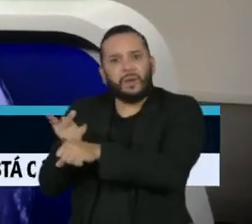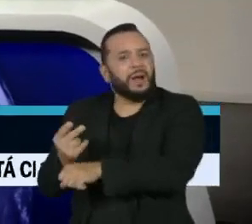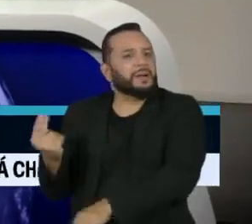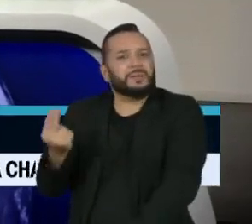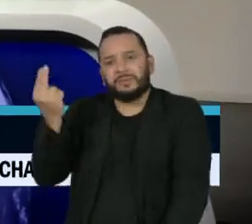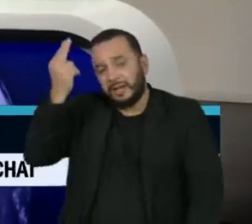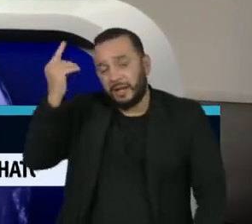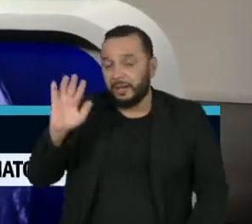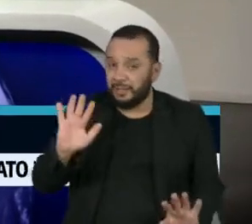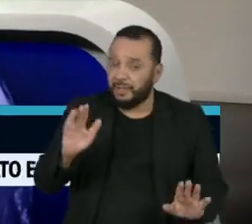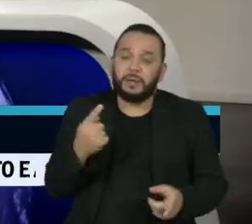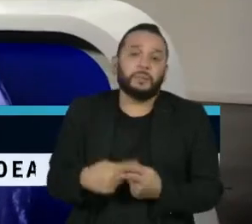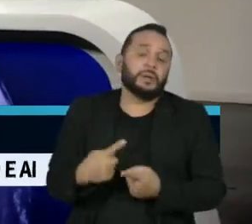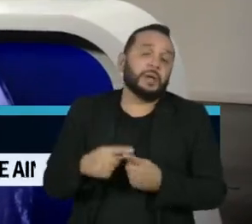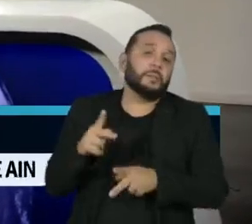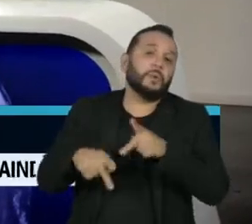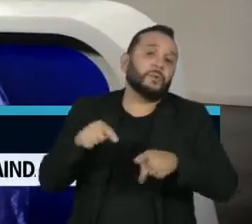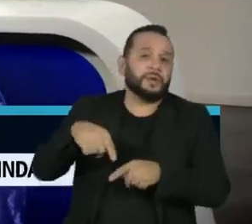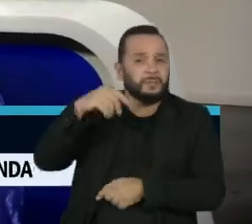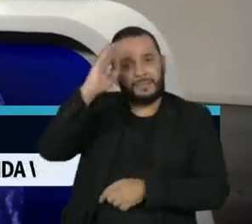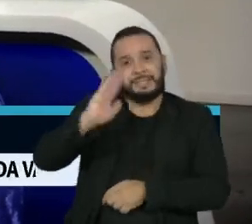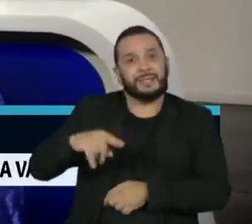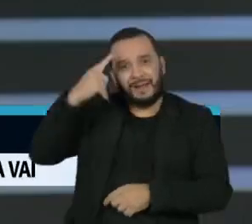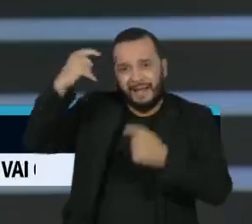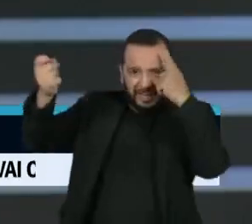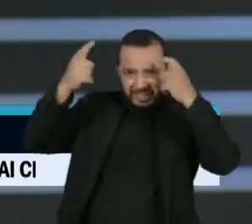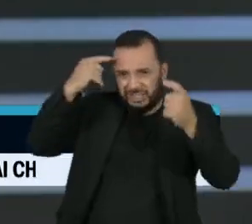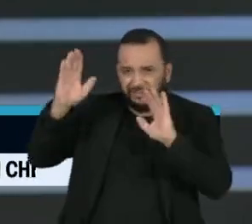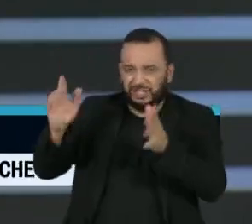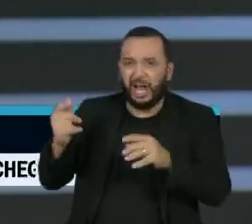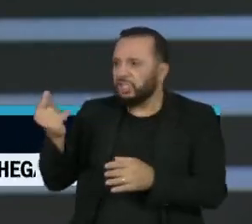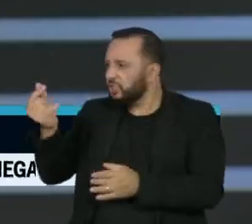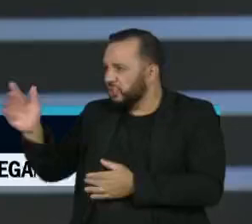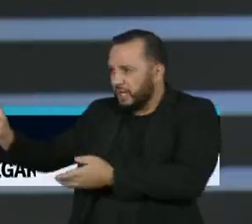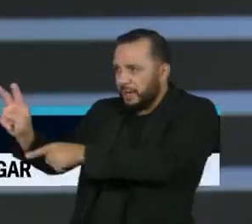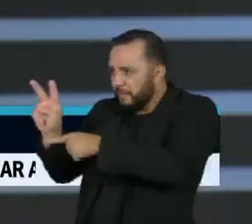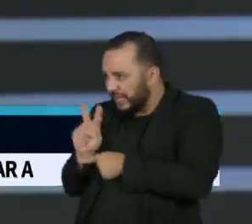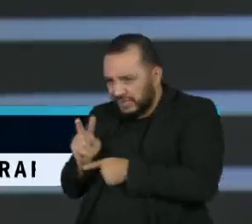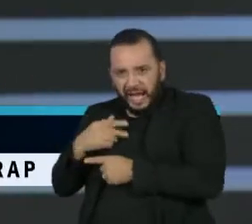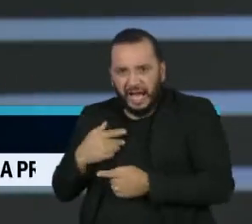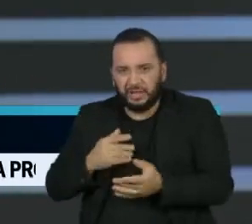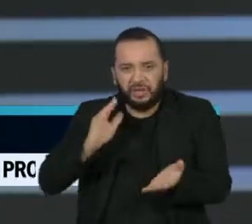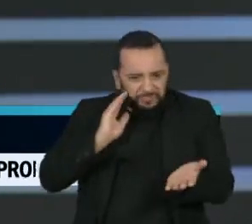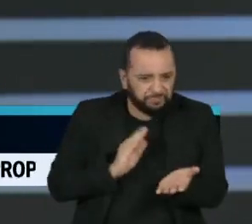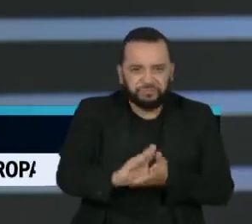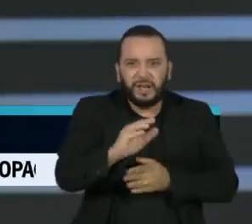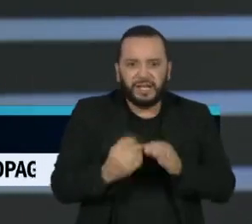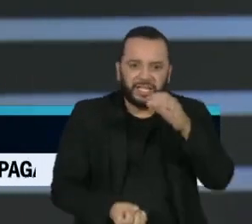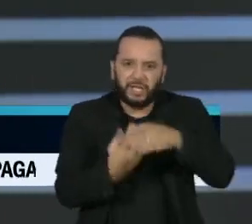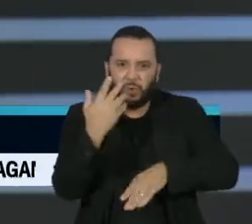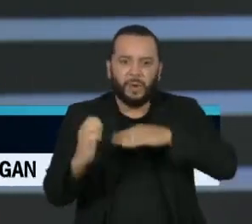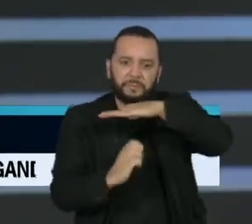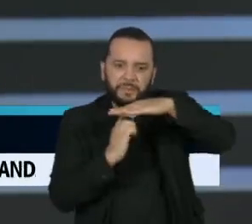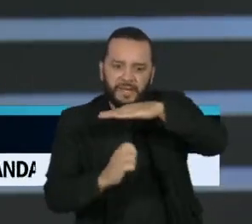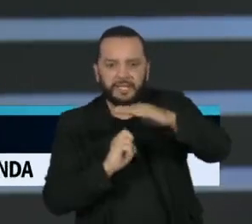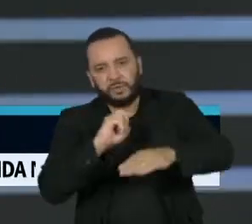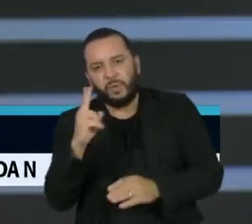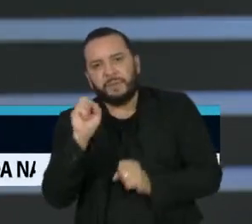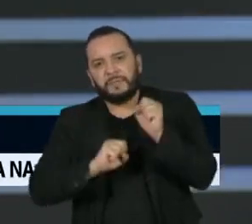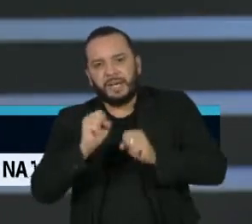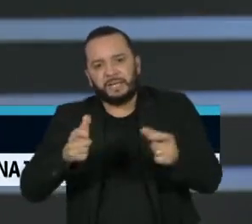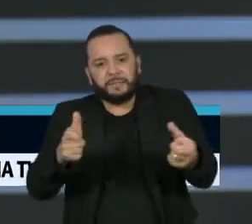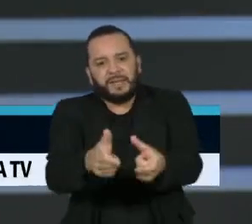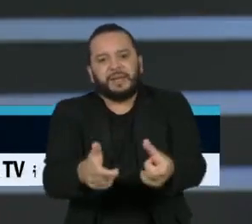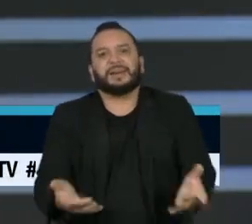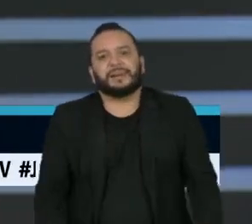brasileiro é criativo, porque muitos abriram seu próprio negócio, foram lá, pegaram um recurso, acabaram pegando empréstimo e usando, e muita